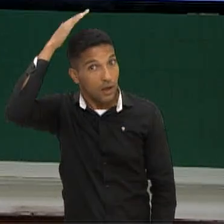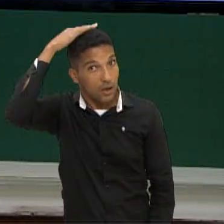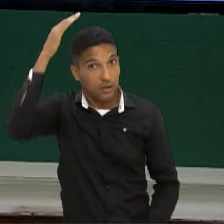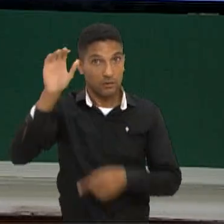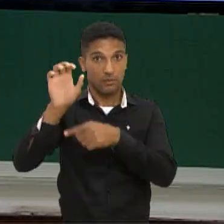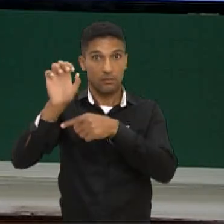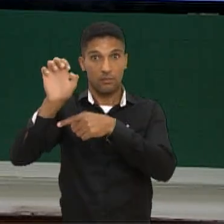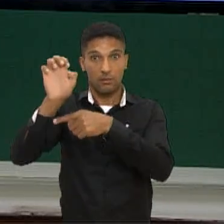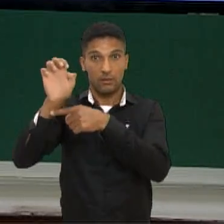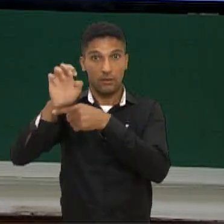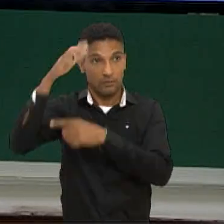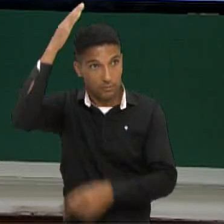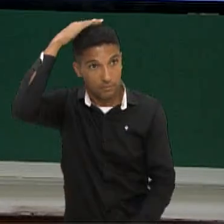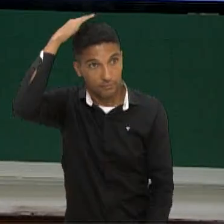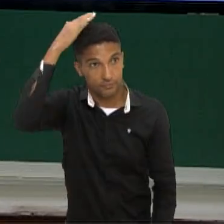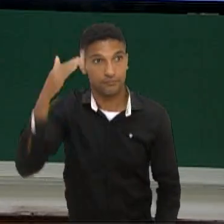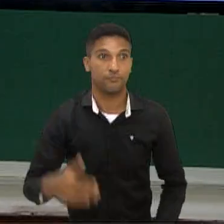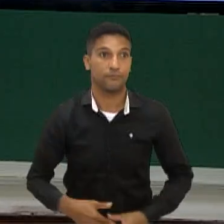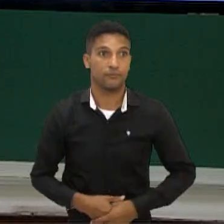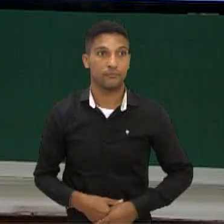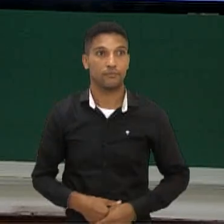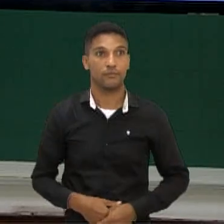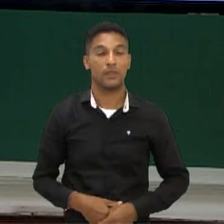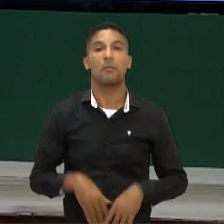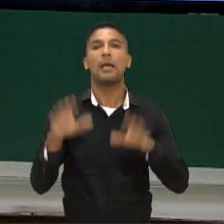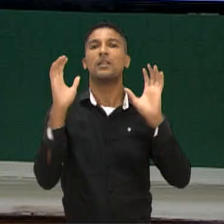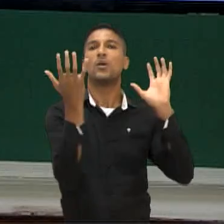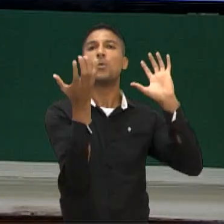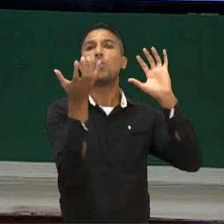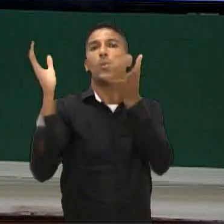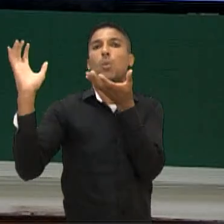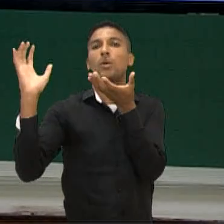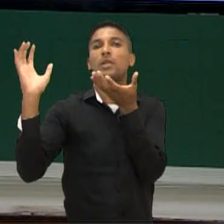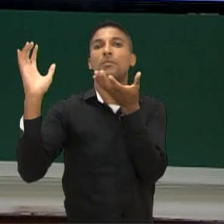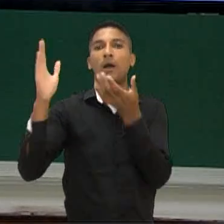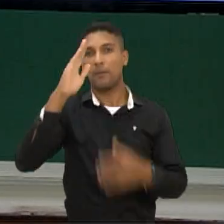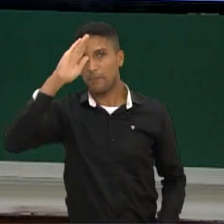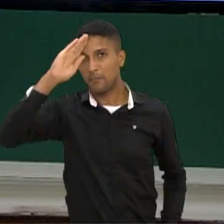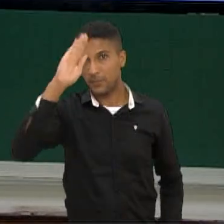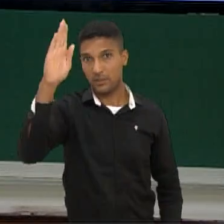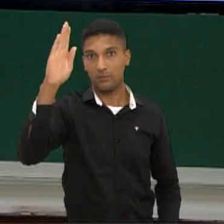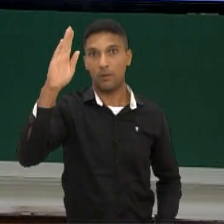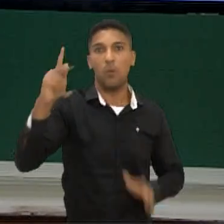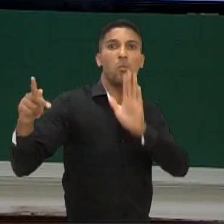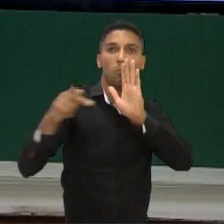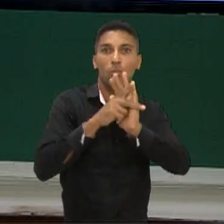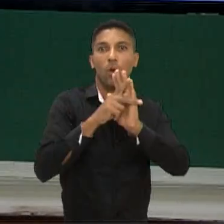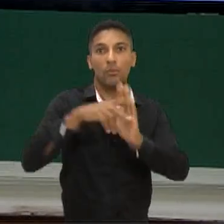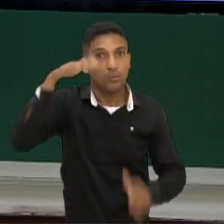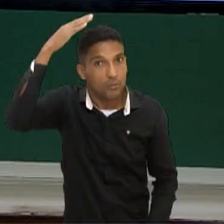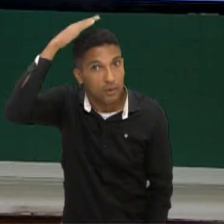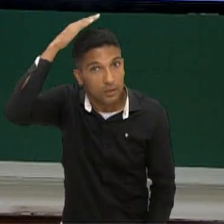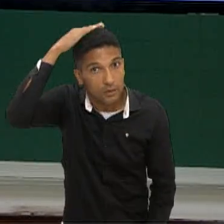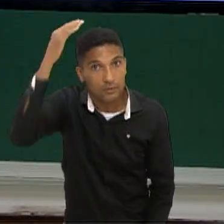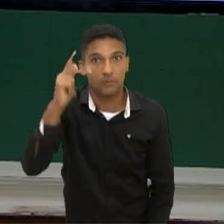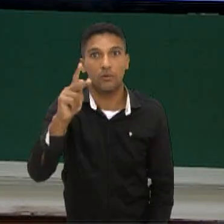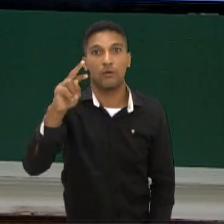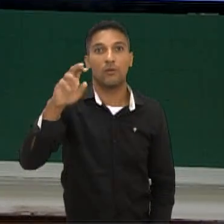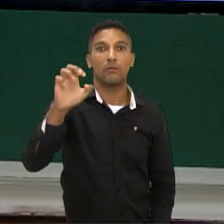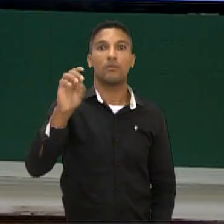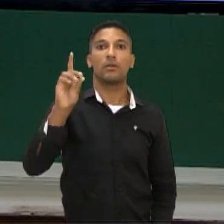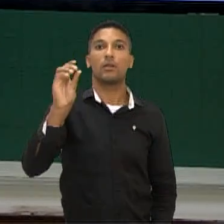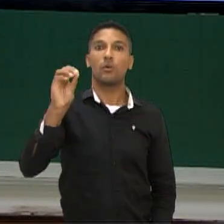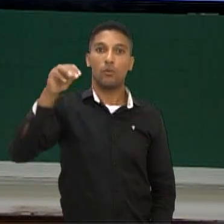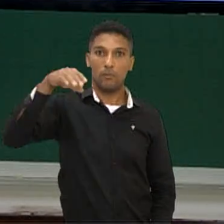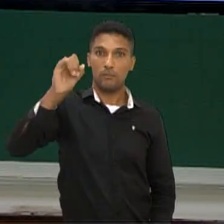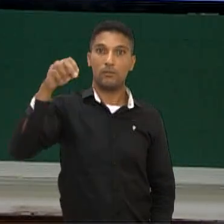Paraná, certo? Então, qual é o clima predominante do Paraná? De novo, lá na nossa